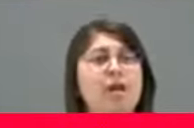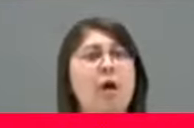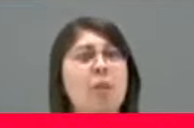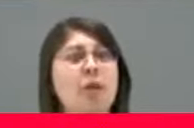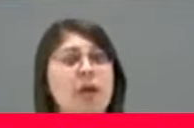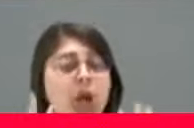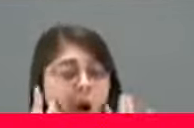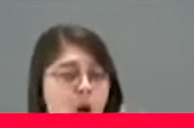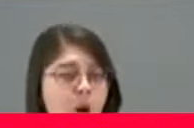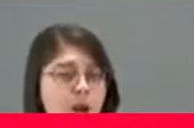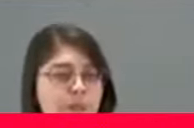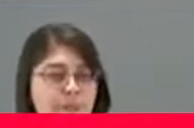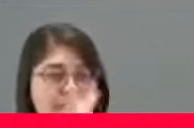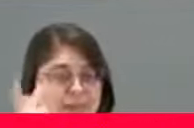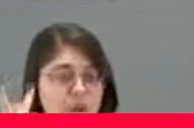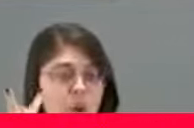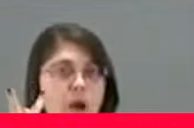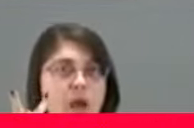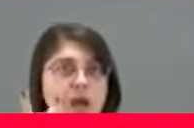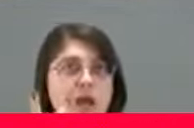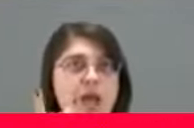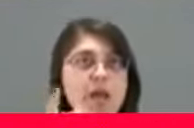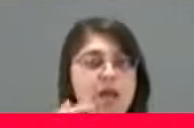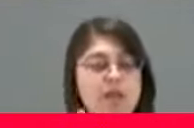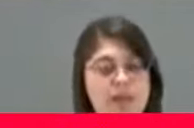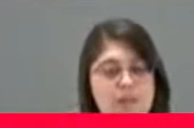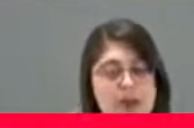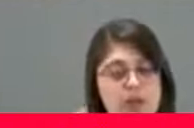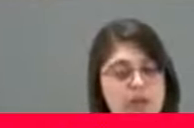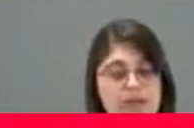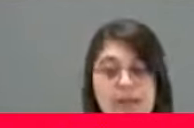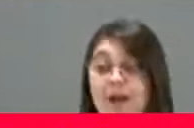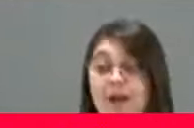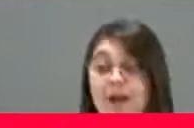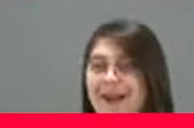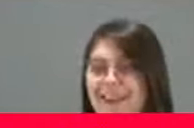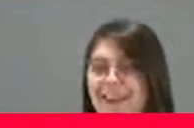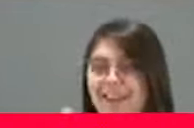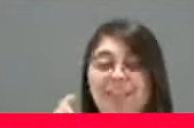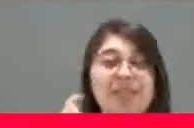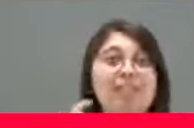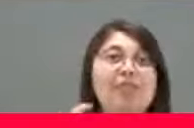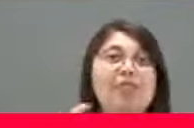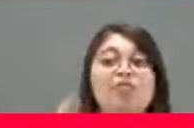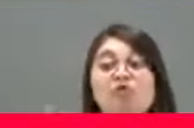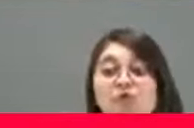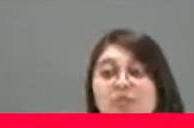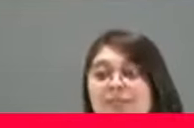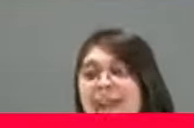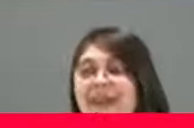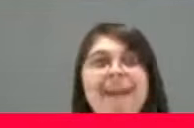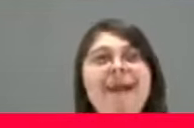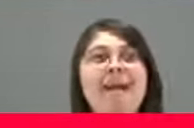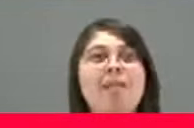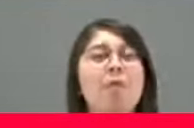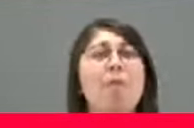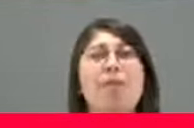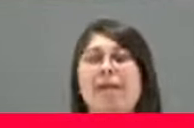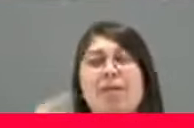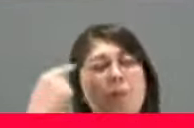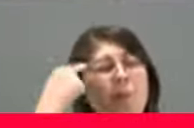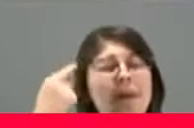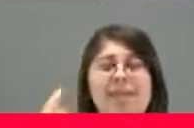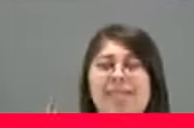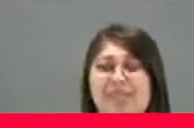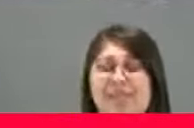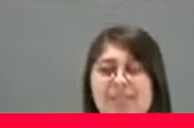enxerga um cifrão, senador Carlos Viana, porque nada sensibiliza esse governo de reduzir carga tributária, de permitir que esse